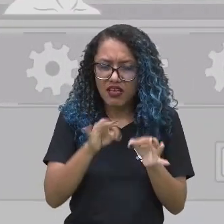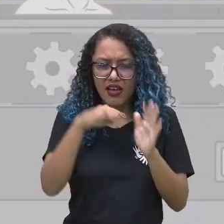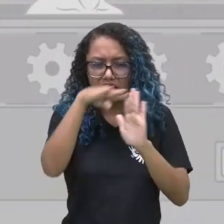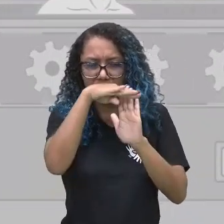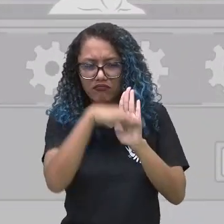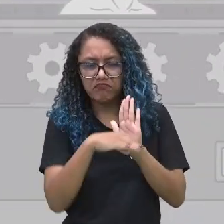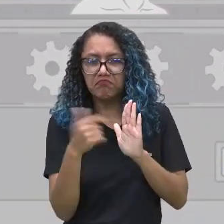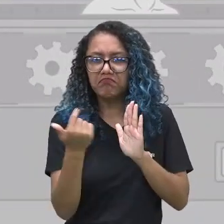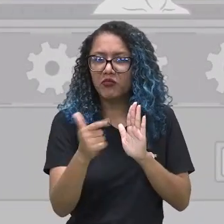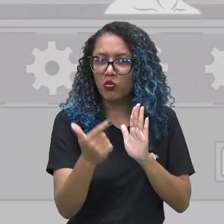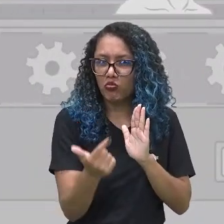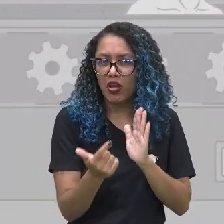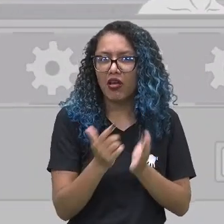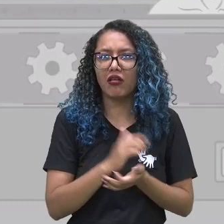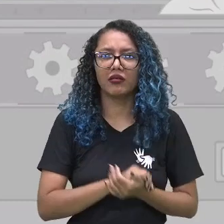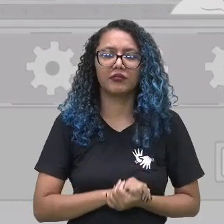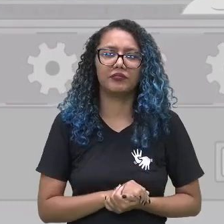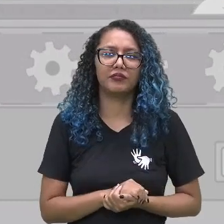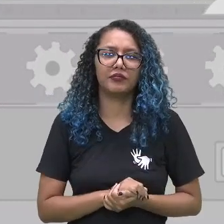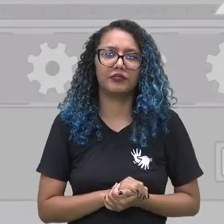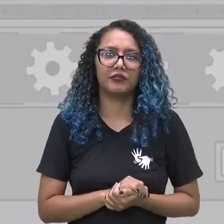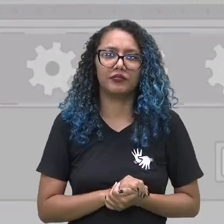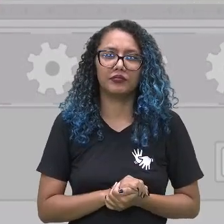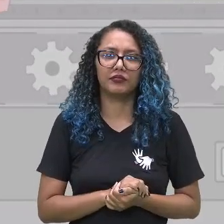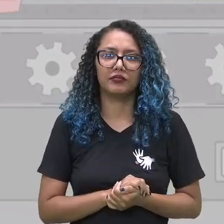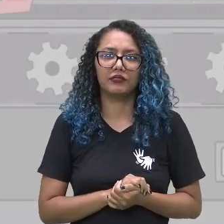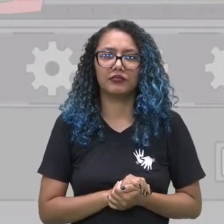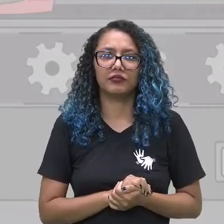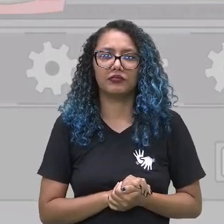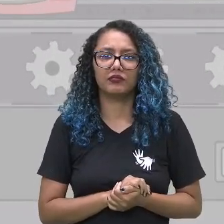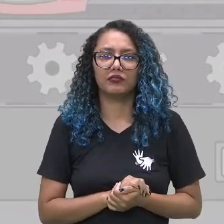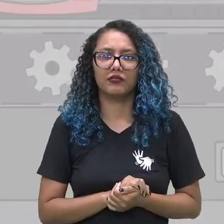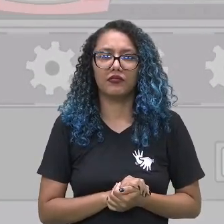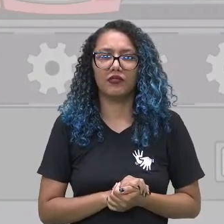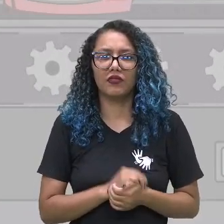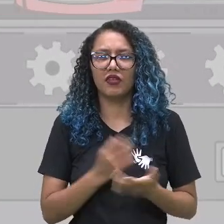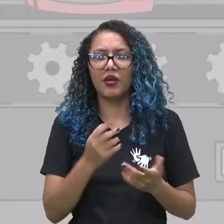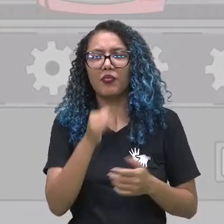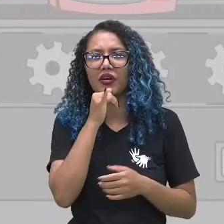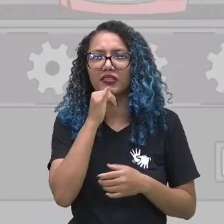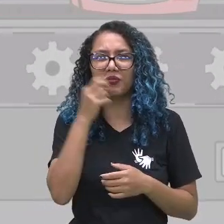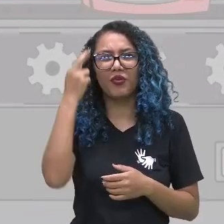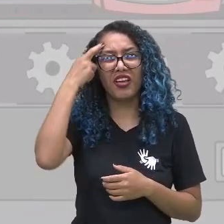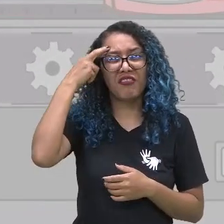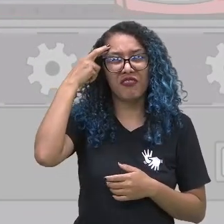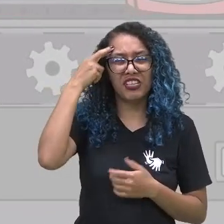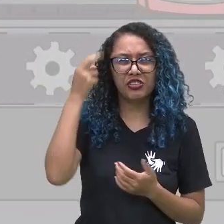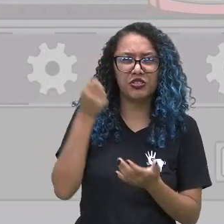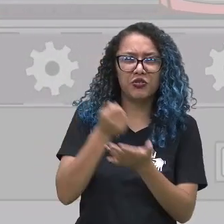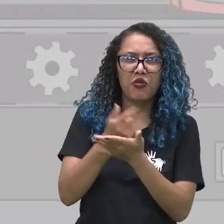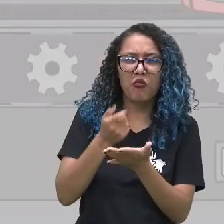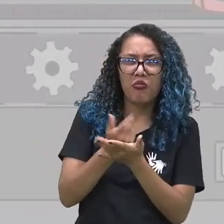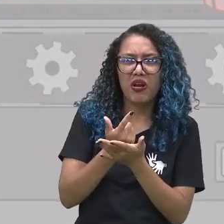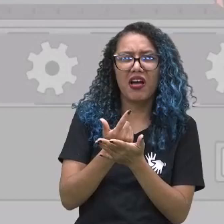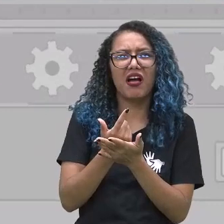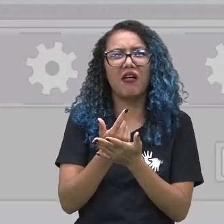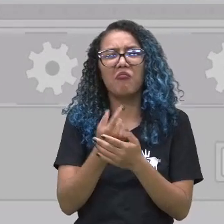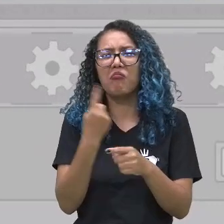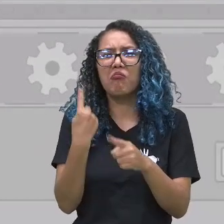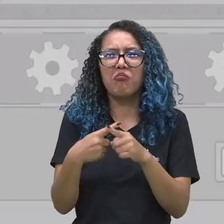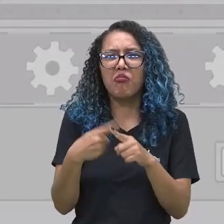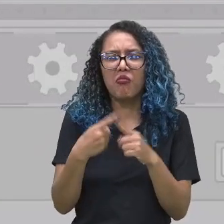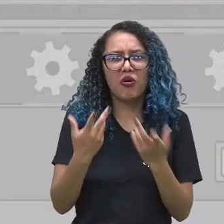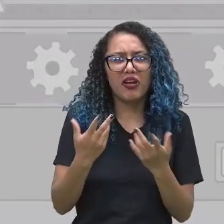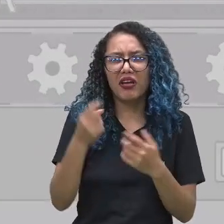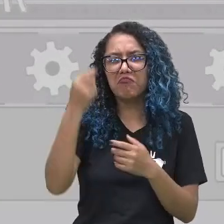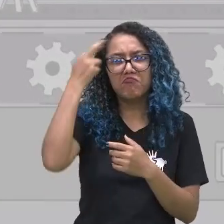da homogeneização. Você vai consumir sem questionar. A gente consome a música, compra, ouve nos rádios,